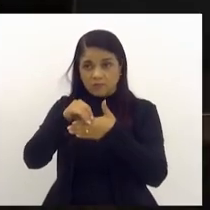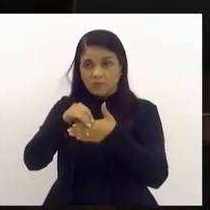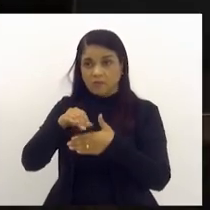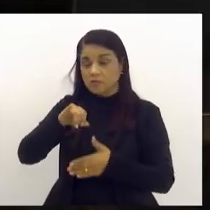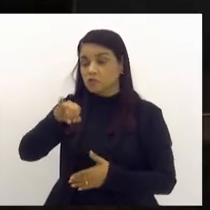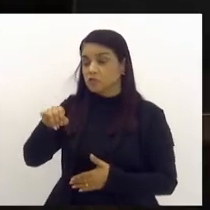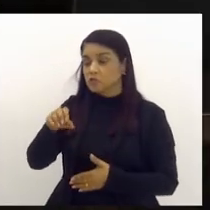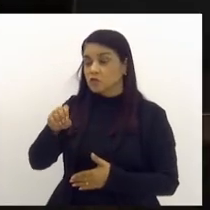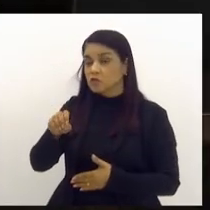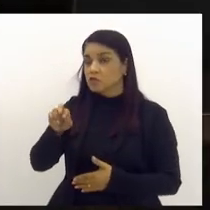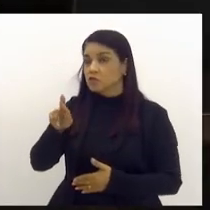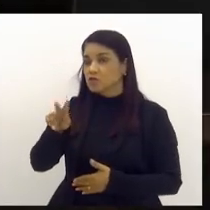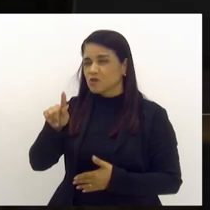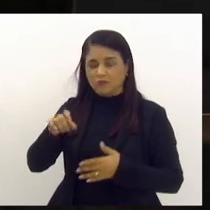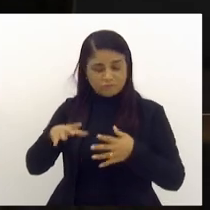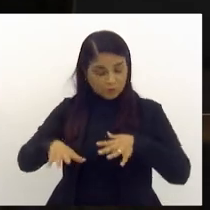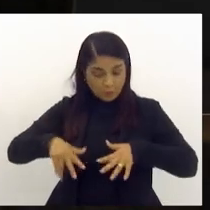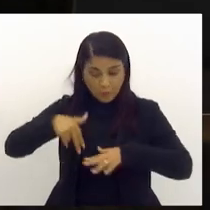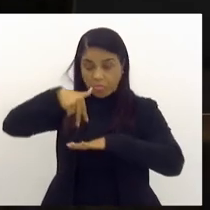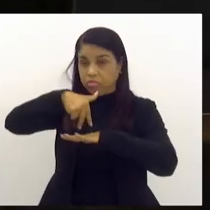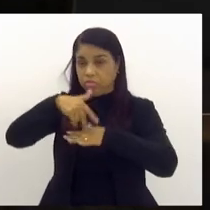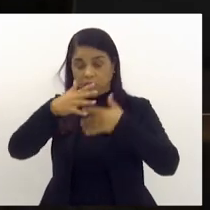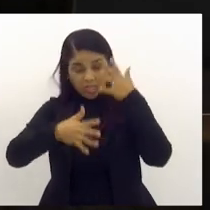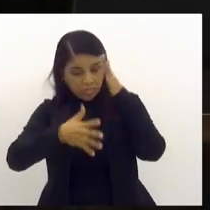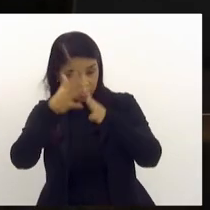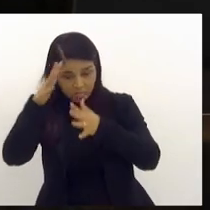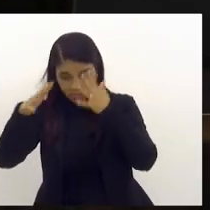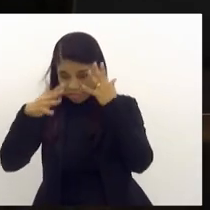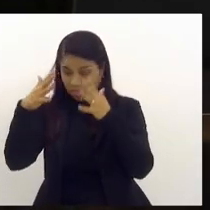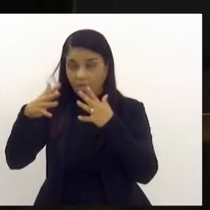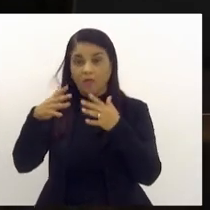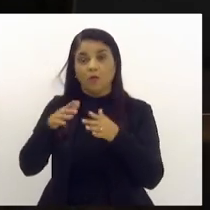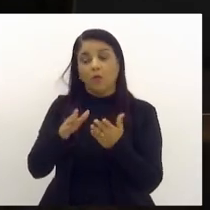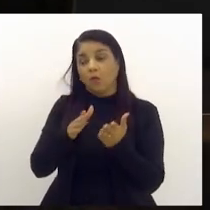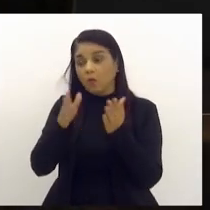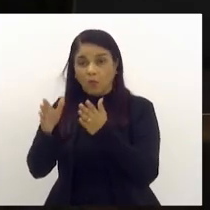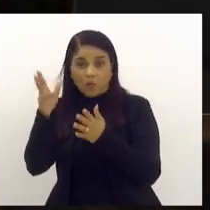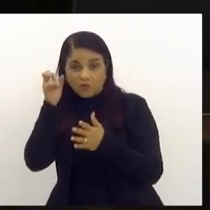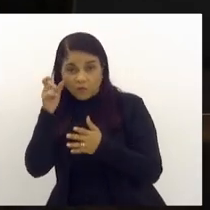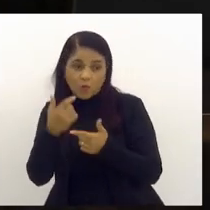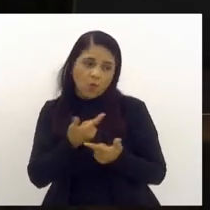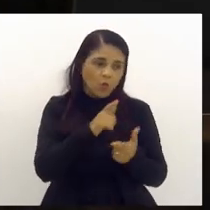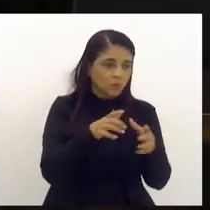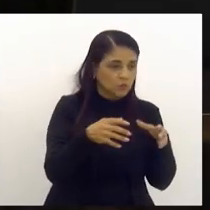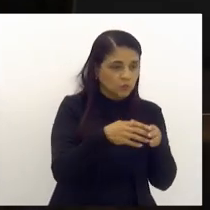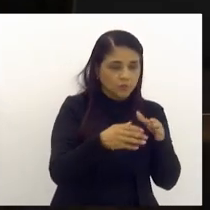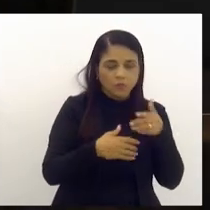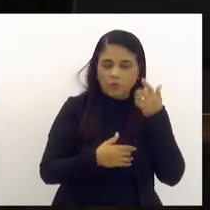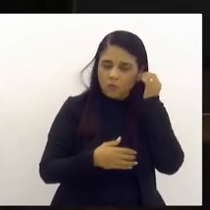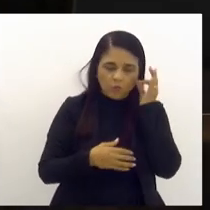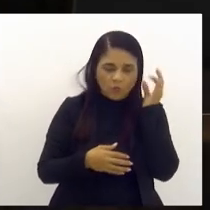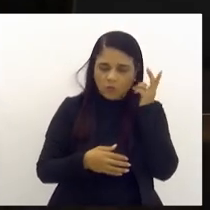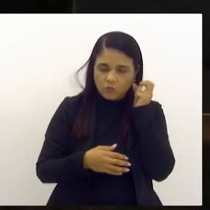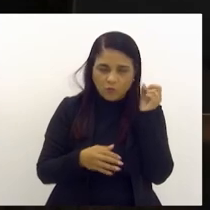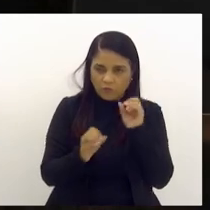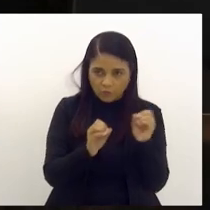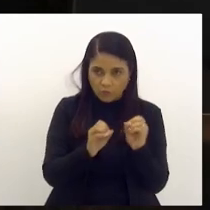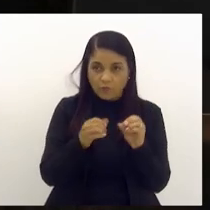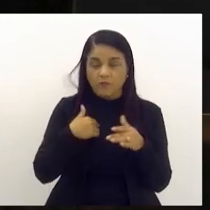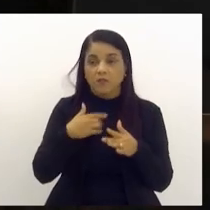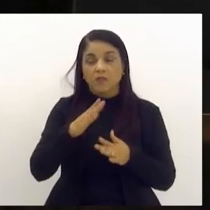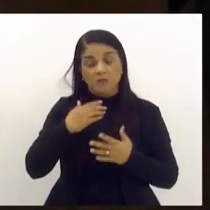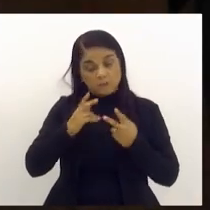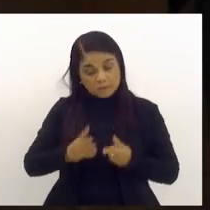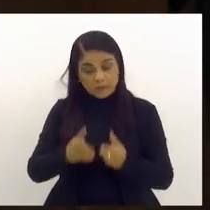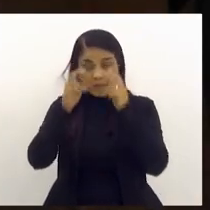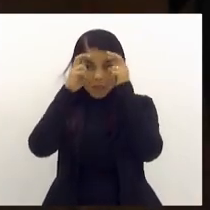ficando naquela confusão que todo mundo levantou e metade ouviu e a outra não ouviu. Presidente, eu, de fato, cheguei a ouvir o senhor abordando com alguns colegas. Eu sempre